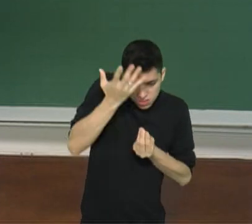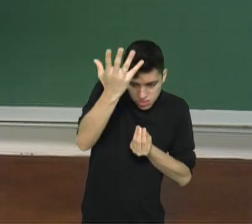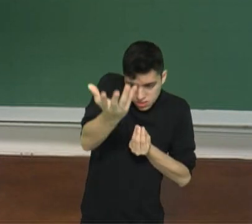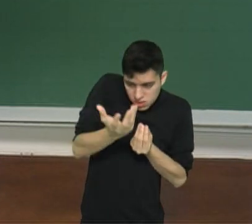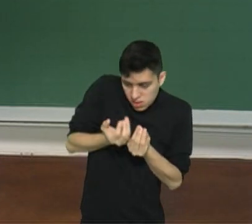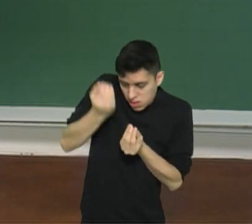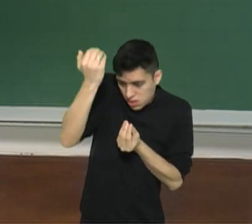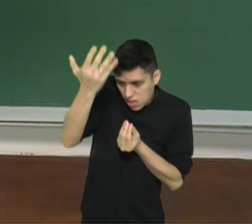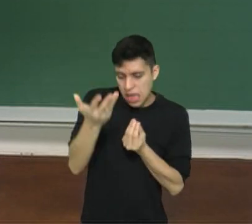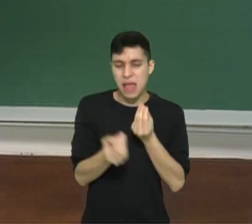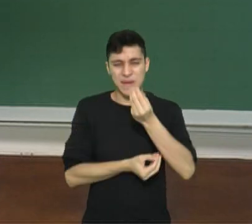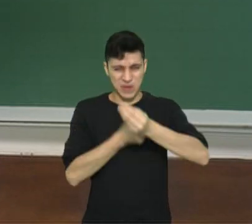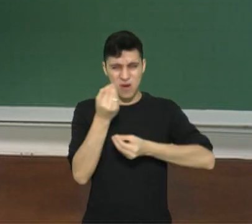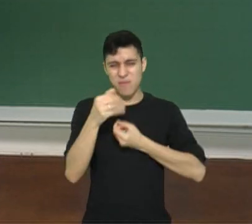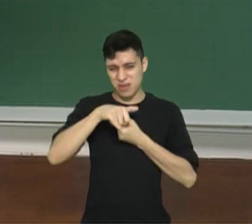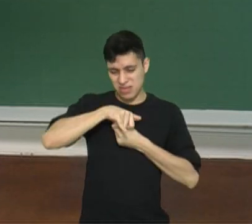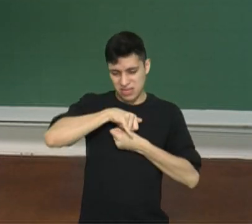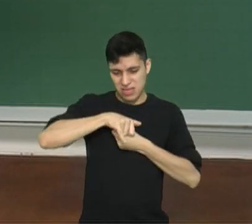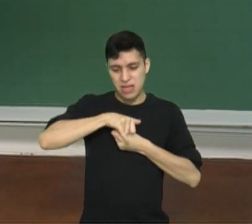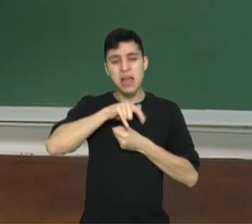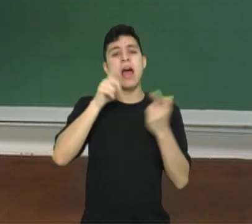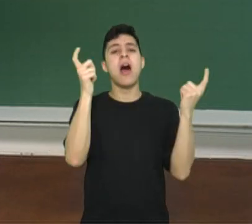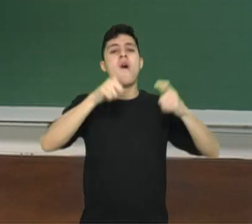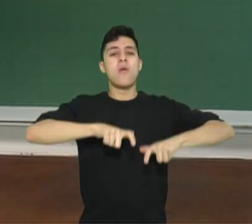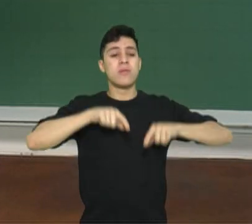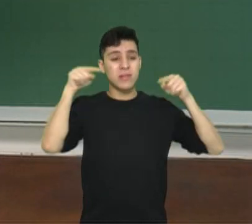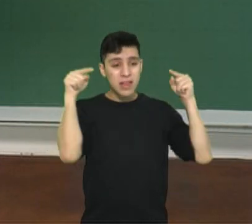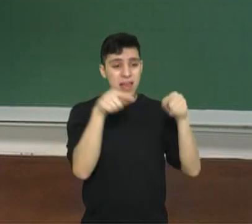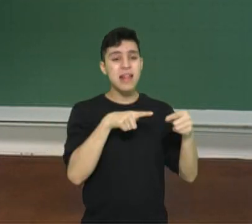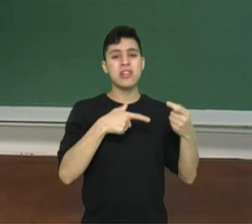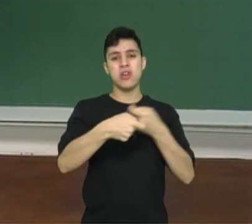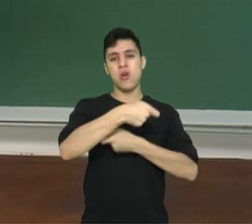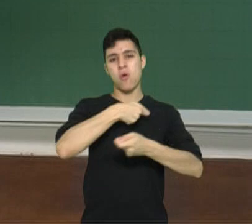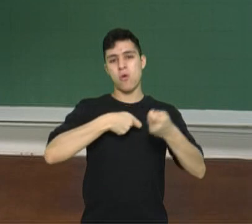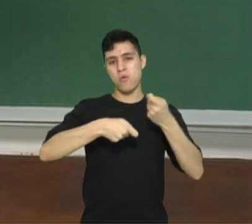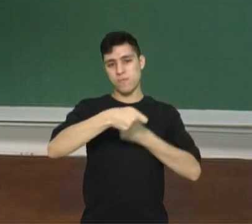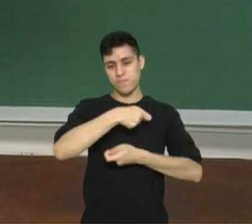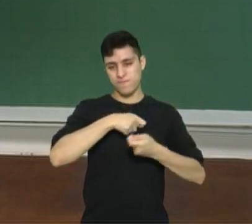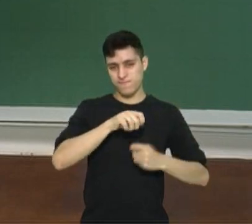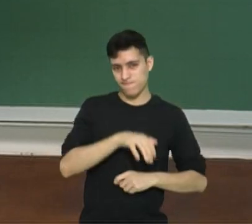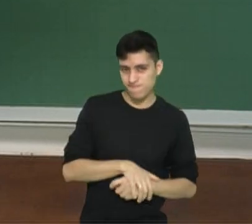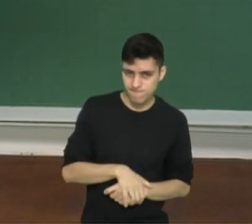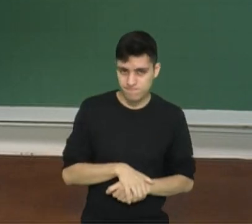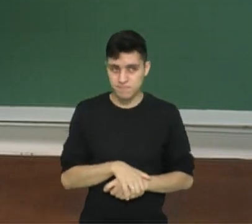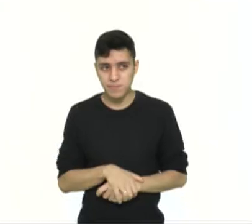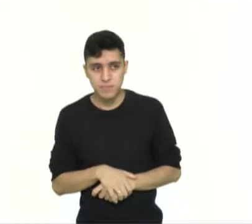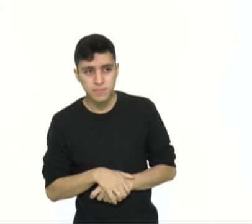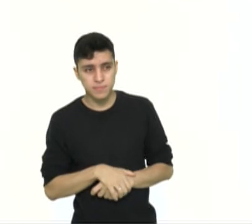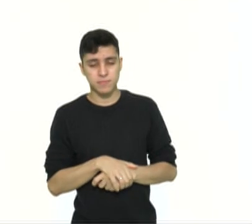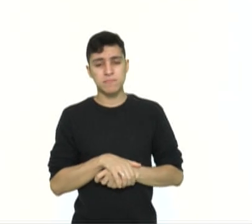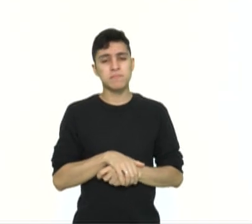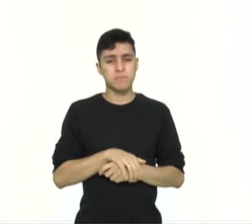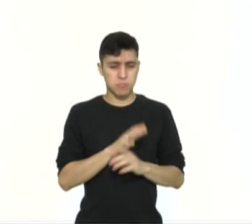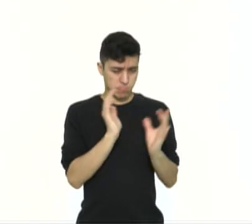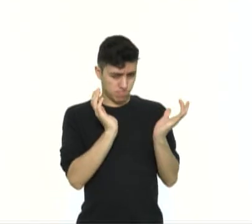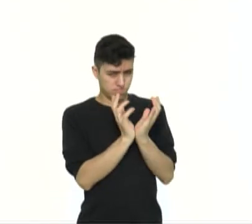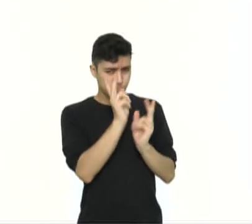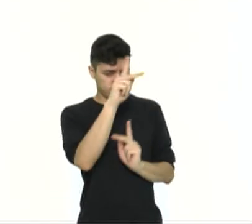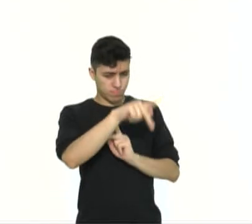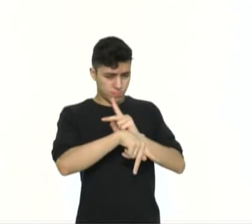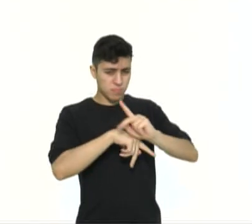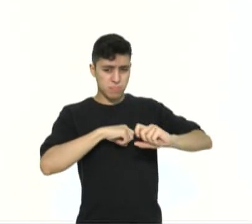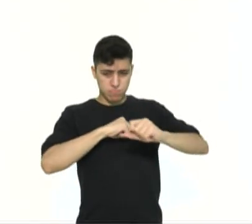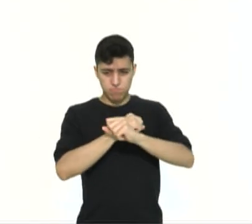essa fonte de agricultura, organizava a economia toda dos incas. E eles construíram